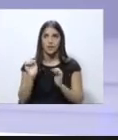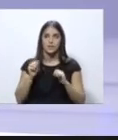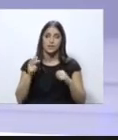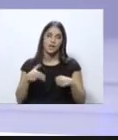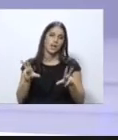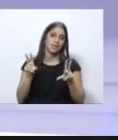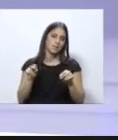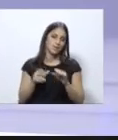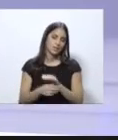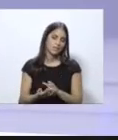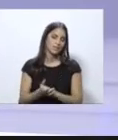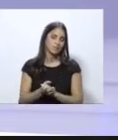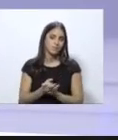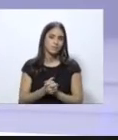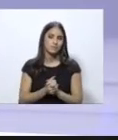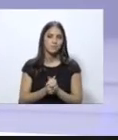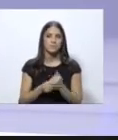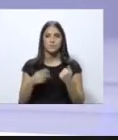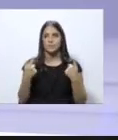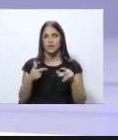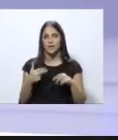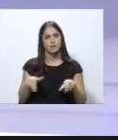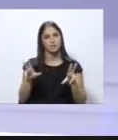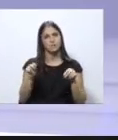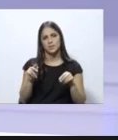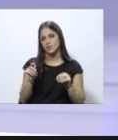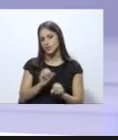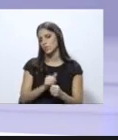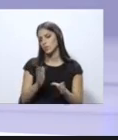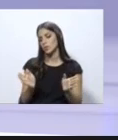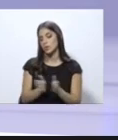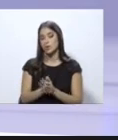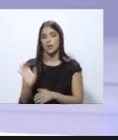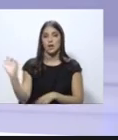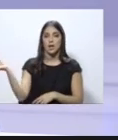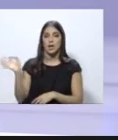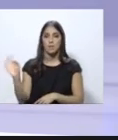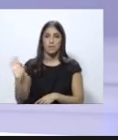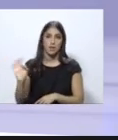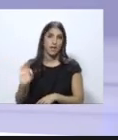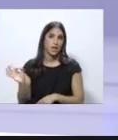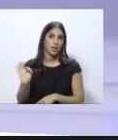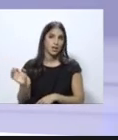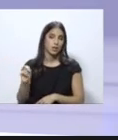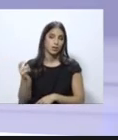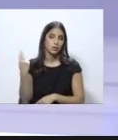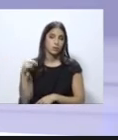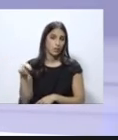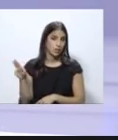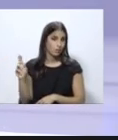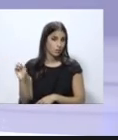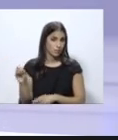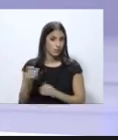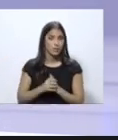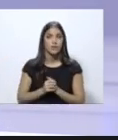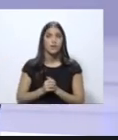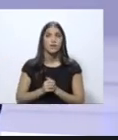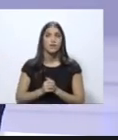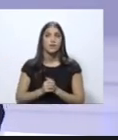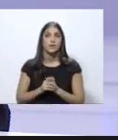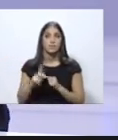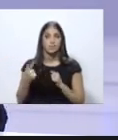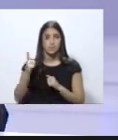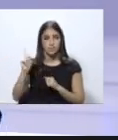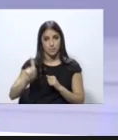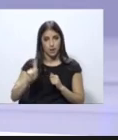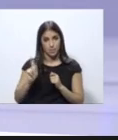limpeza. Uma limpeza completa. Ganhámos a camisola amarela no prólogo, com o Gustavo Veloso. Manteve na primeira etapa